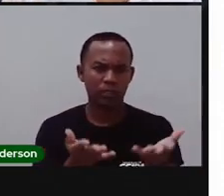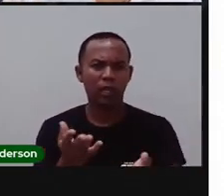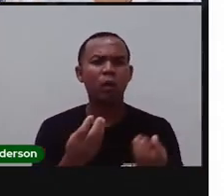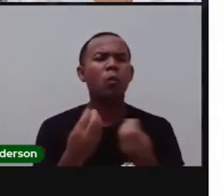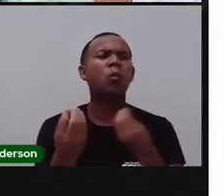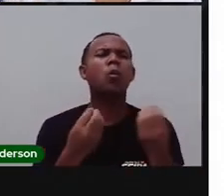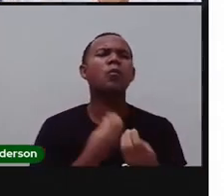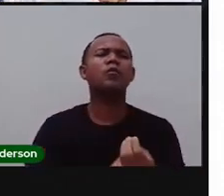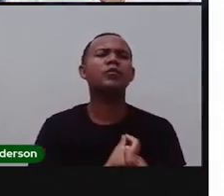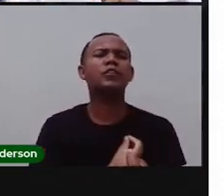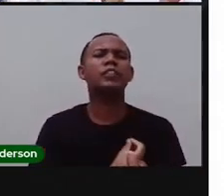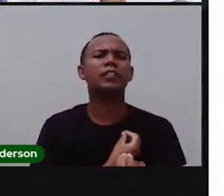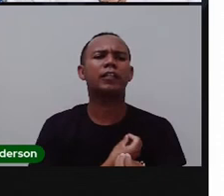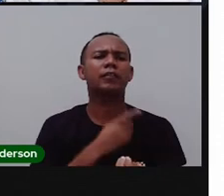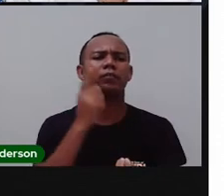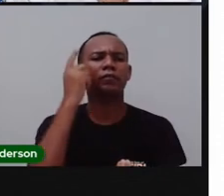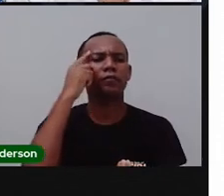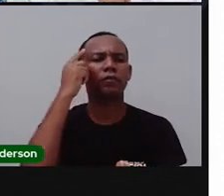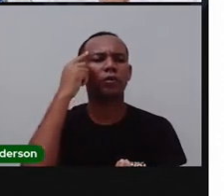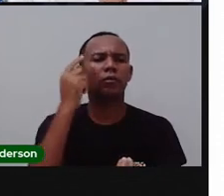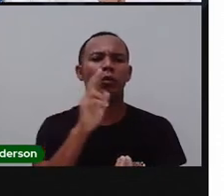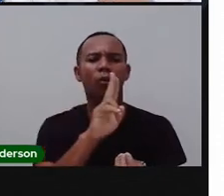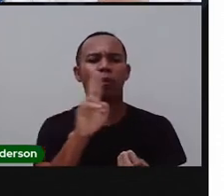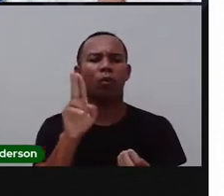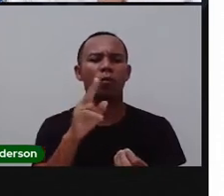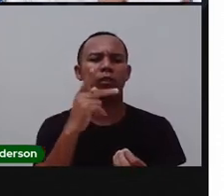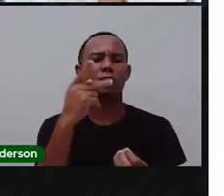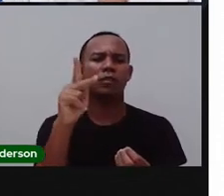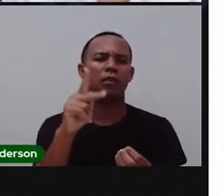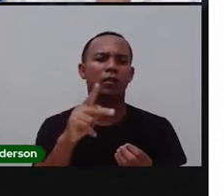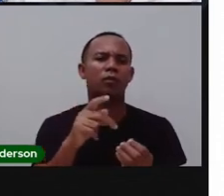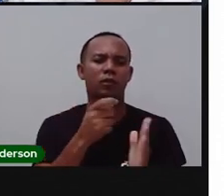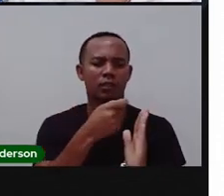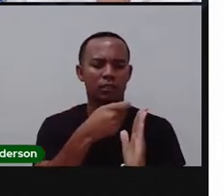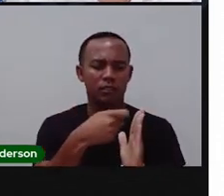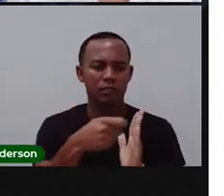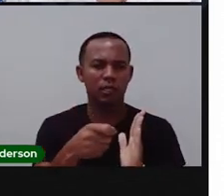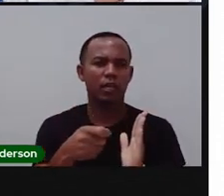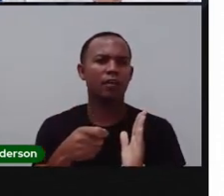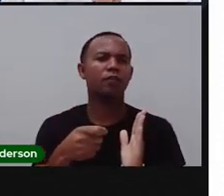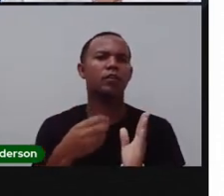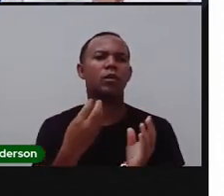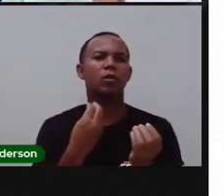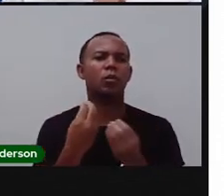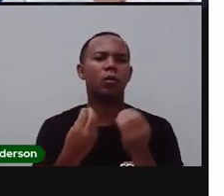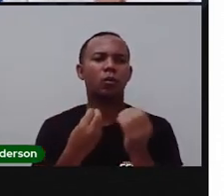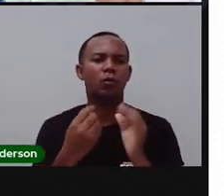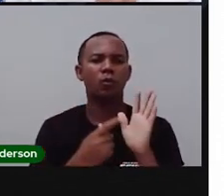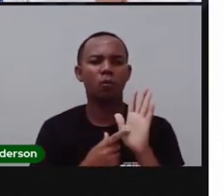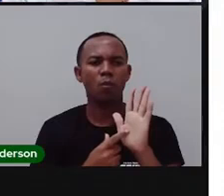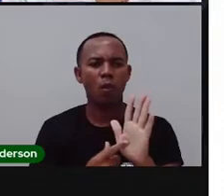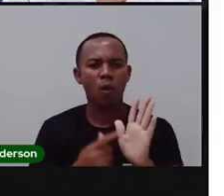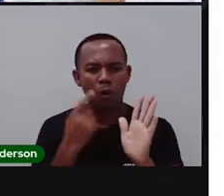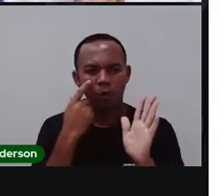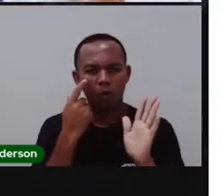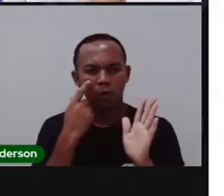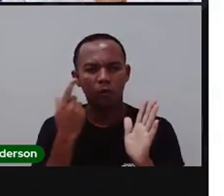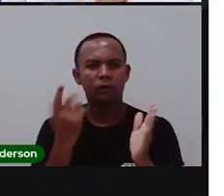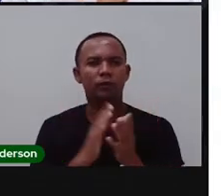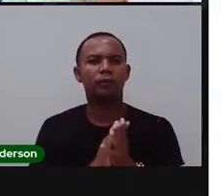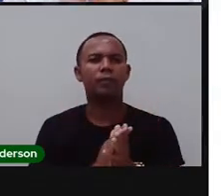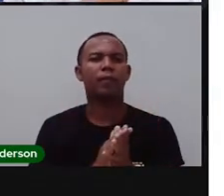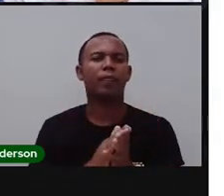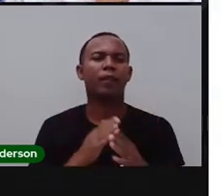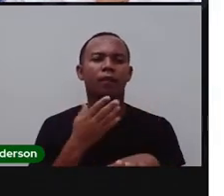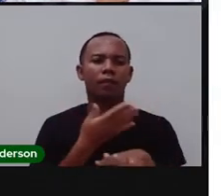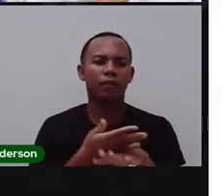esteja, pega um caderninho, bota o nomezinho de vocês lá, olha, escreve um texto, mostra direitinho, olha,